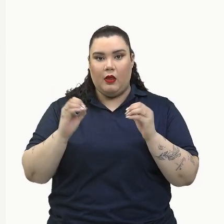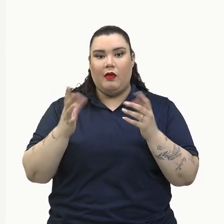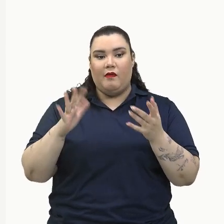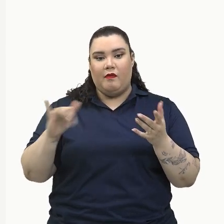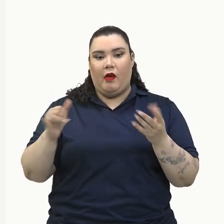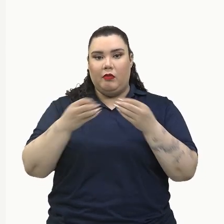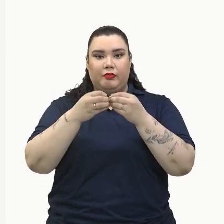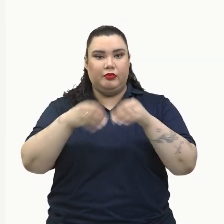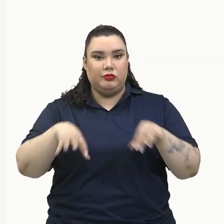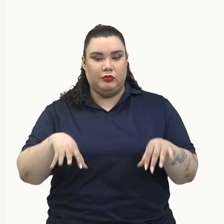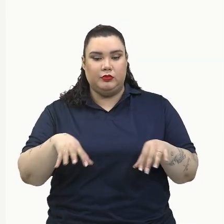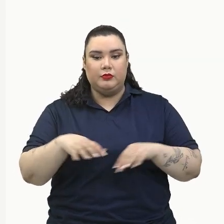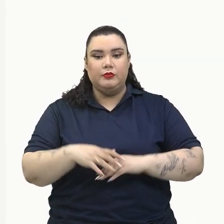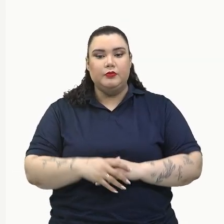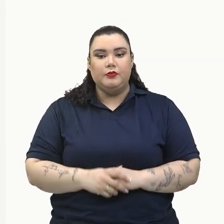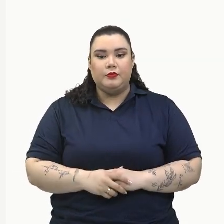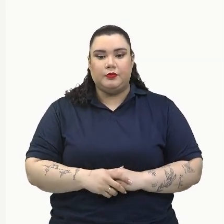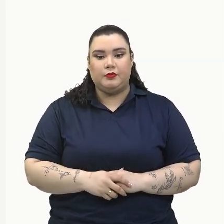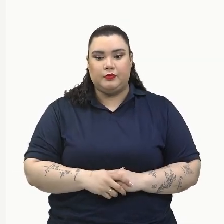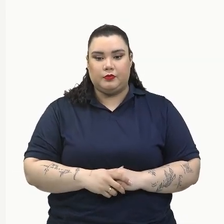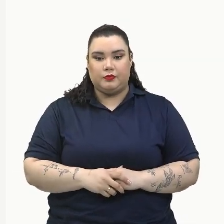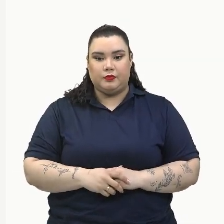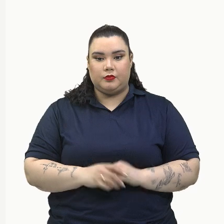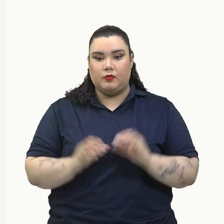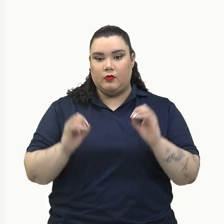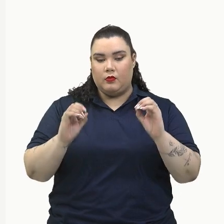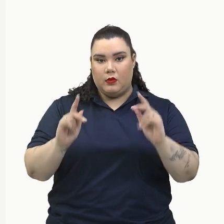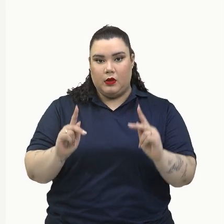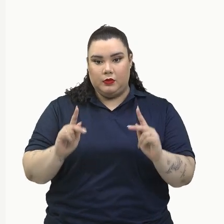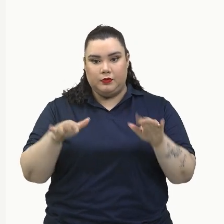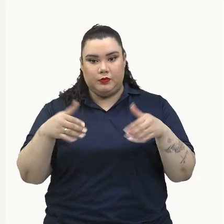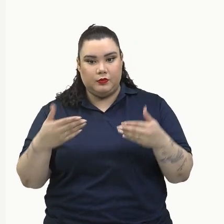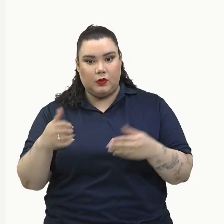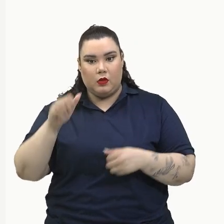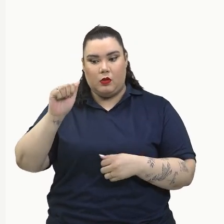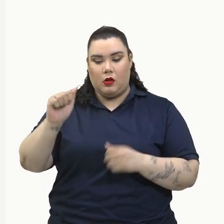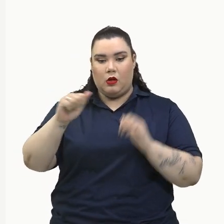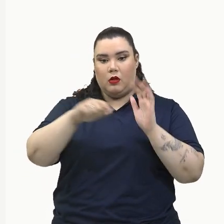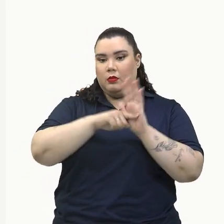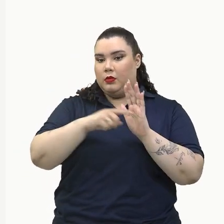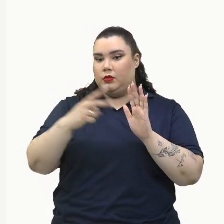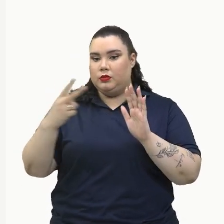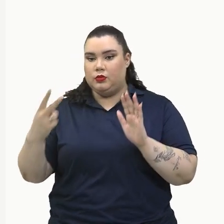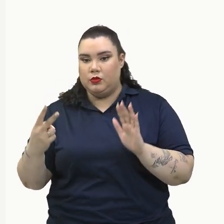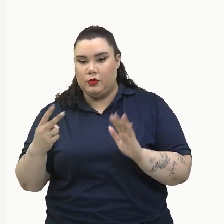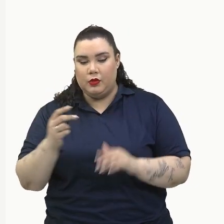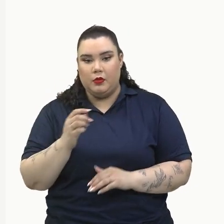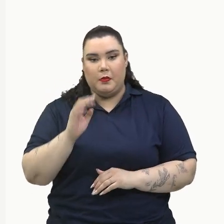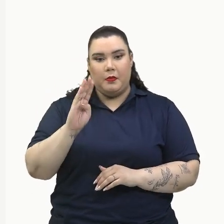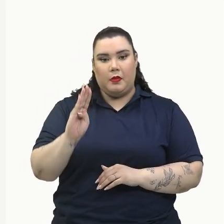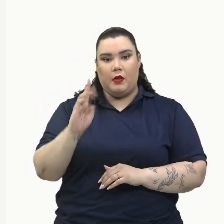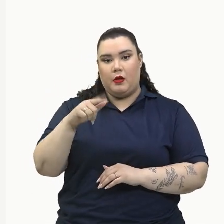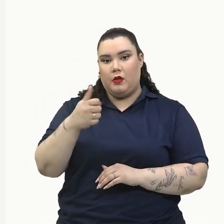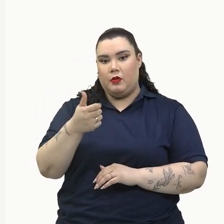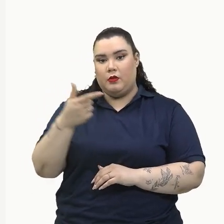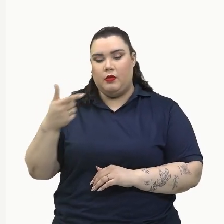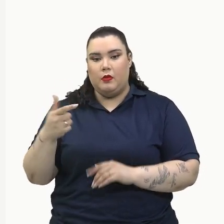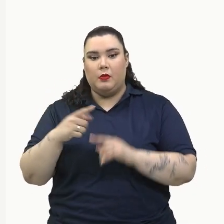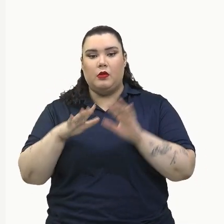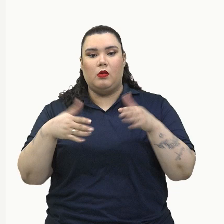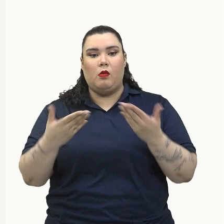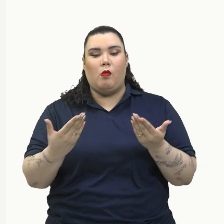prejuízo. Ok. Então, nesse caso, A é menos 2, B é 12. Portanto, quem vai ser x